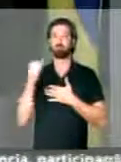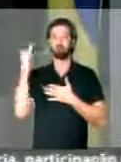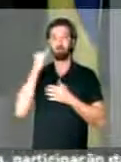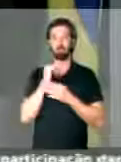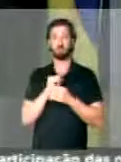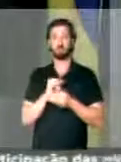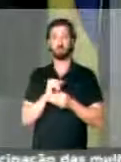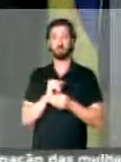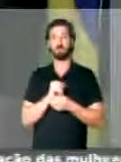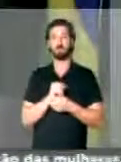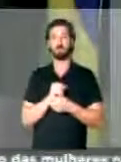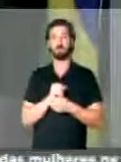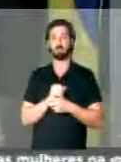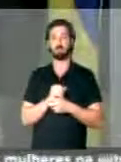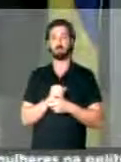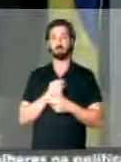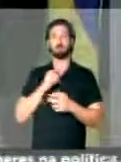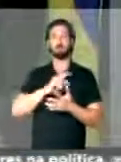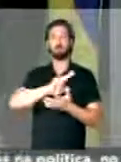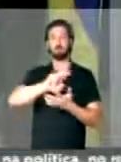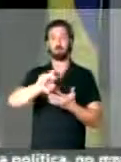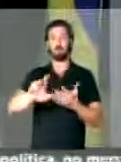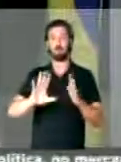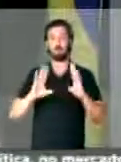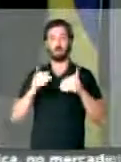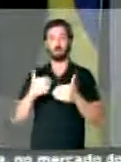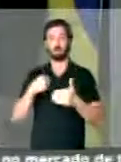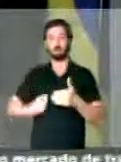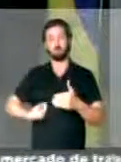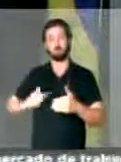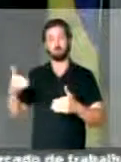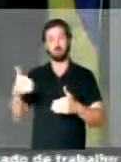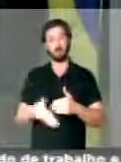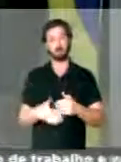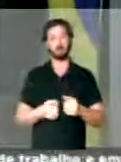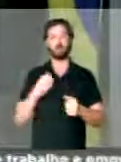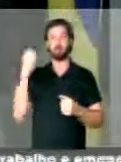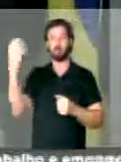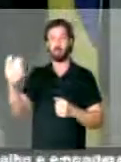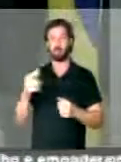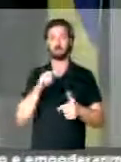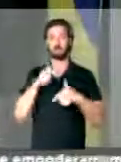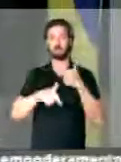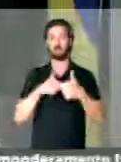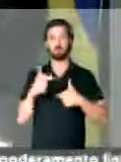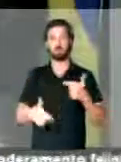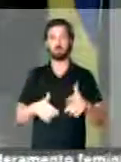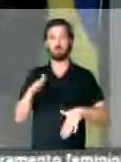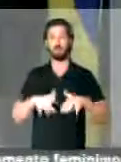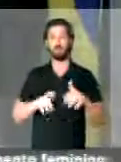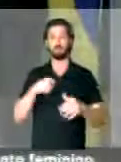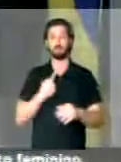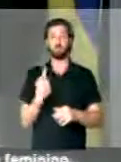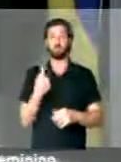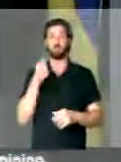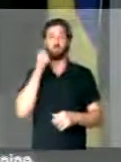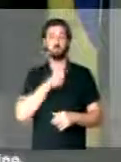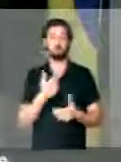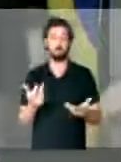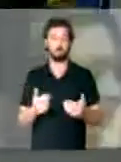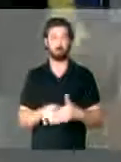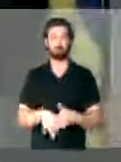bem como o acolhimento nas diversas comissões que participo, nas viagens, nas missões, onde às vezes sou a única mulher